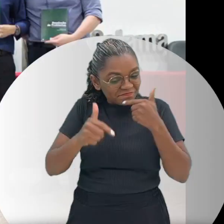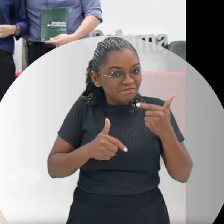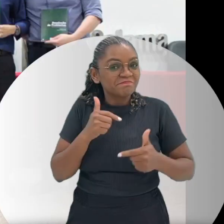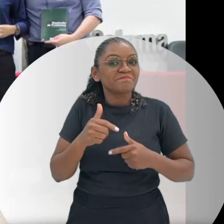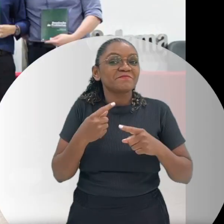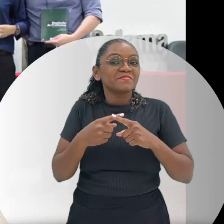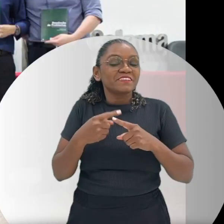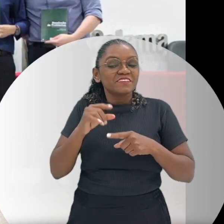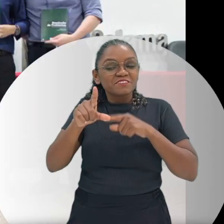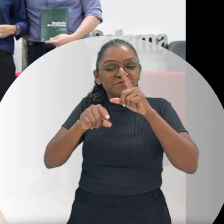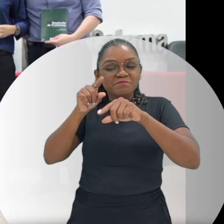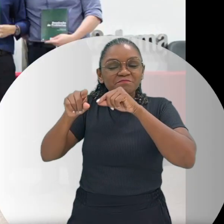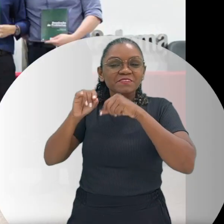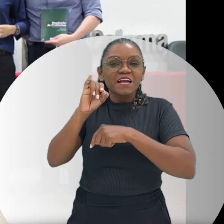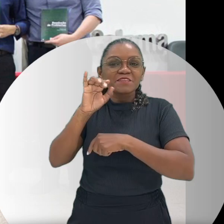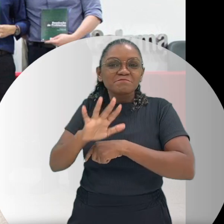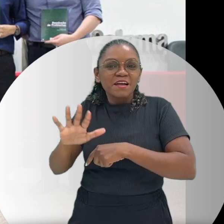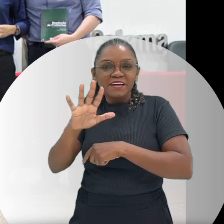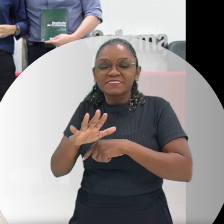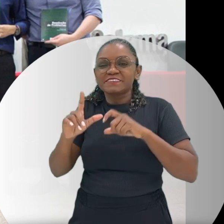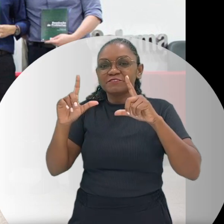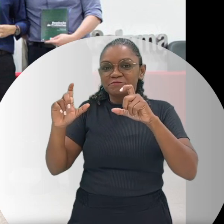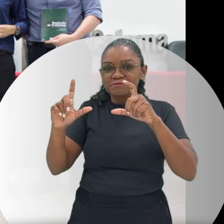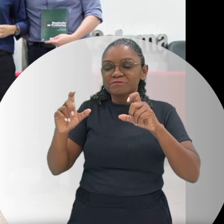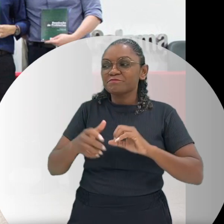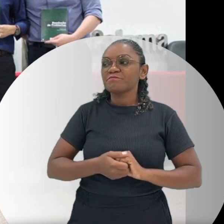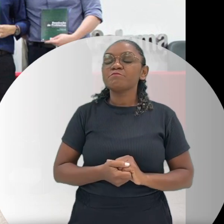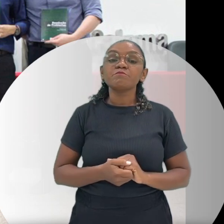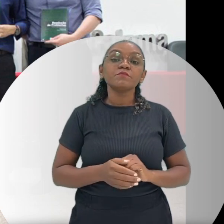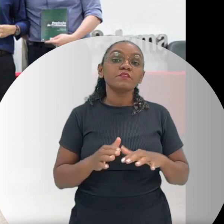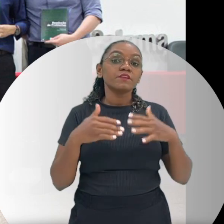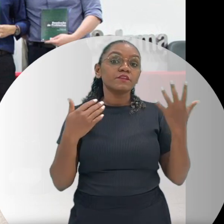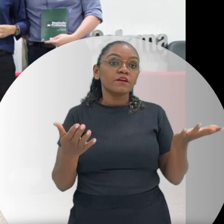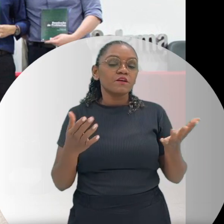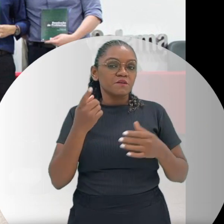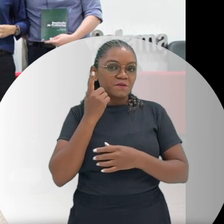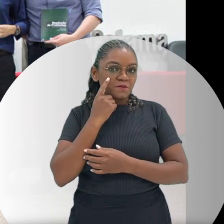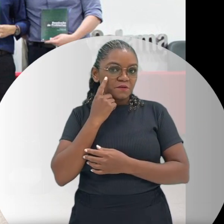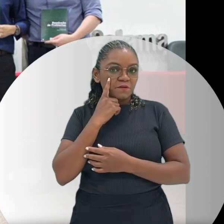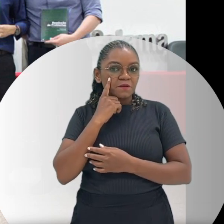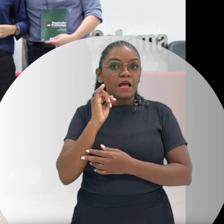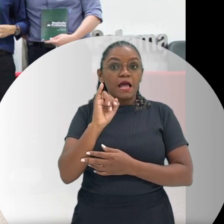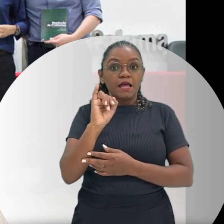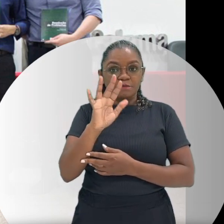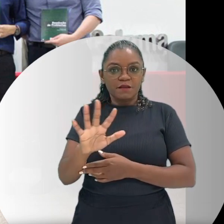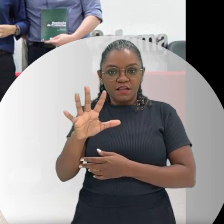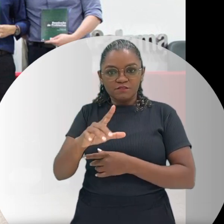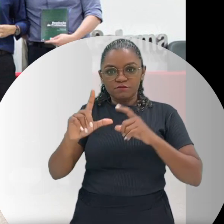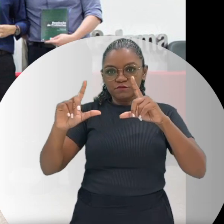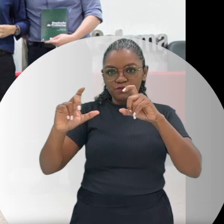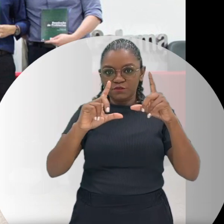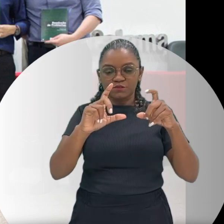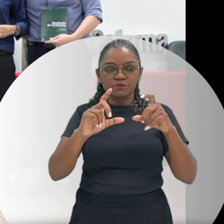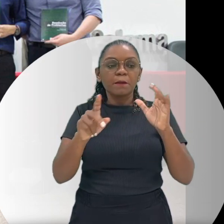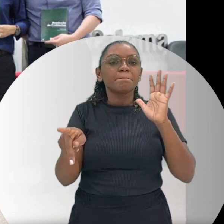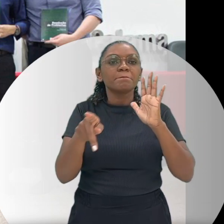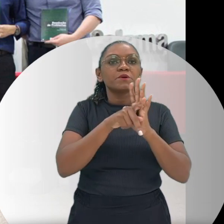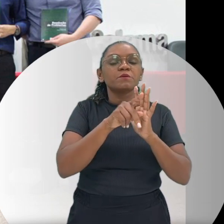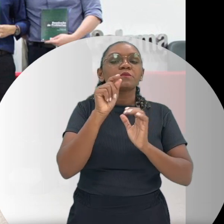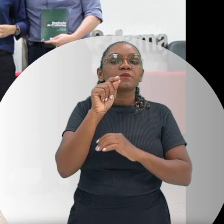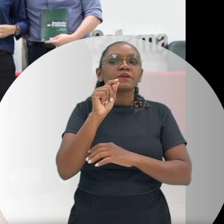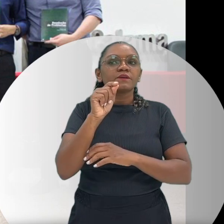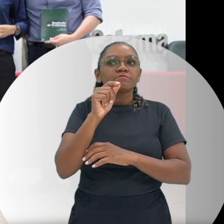Bem, as imagens que eu trouxe são sempre momentos que ficam na minha